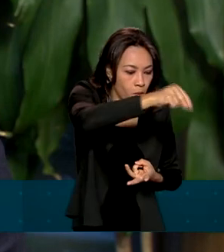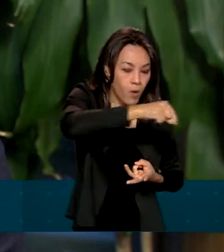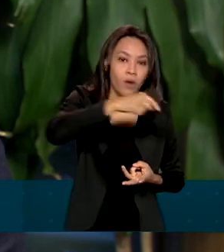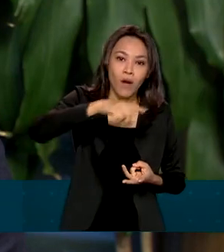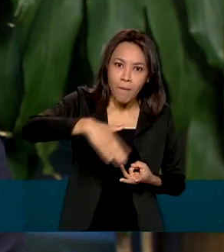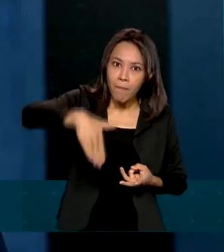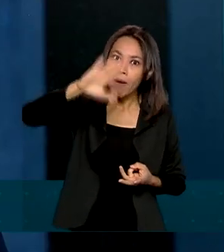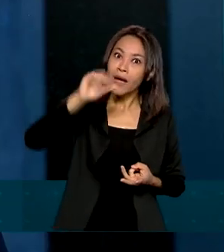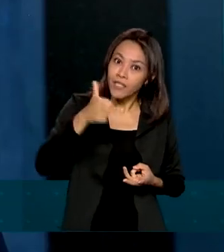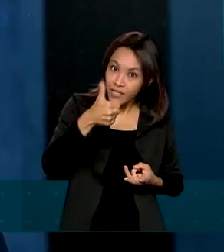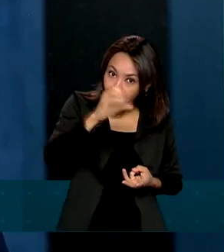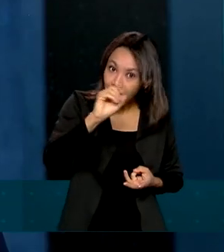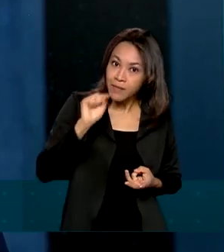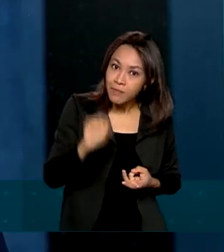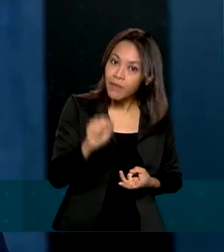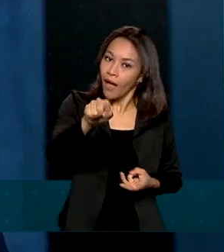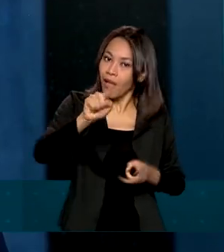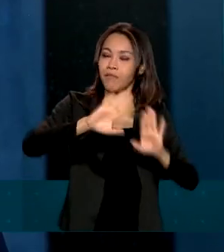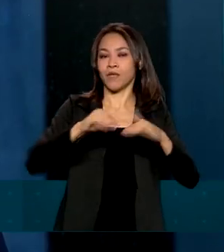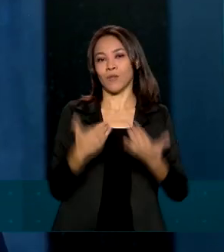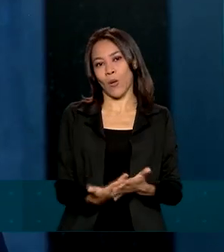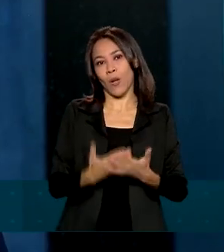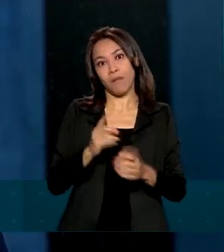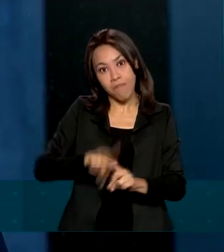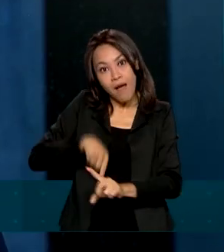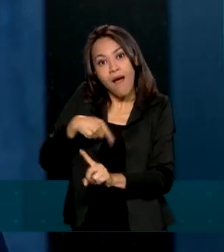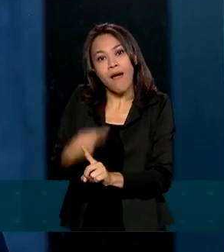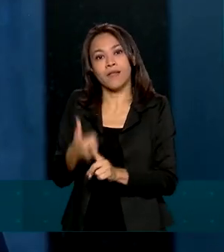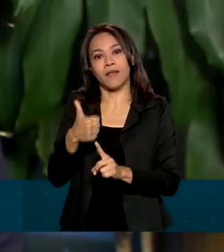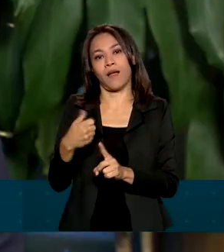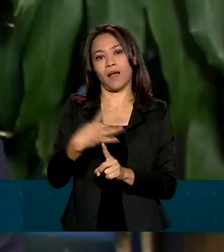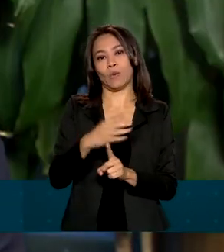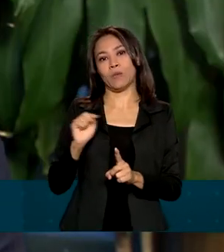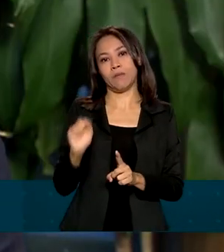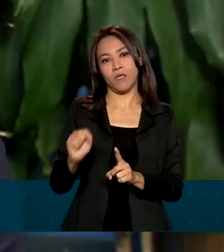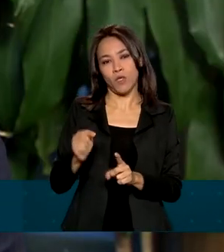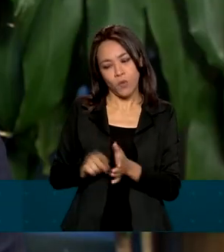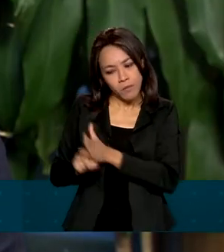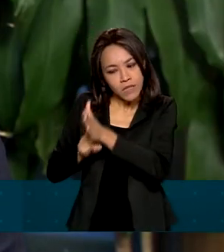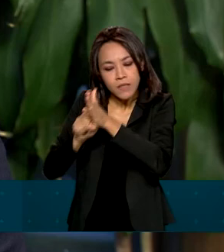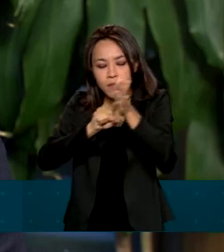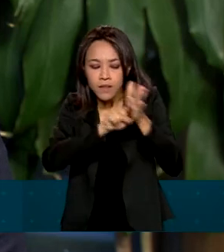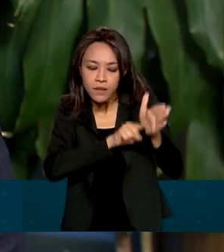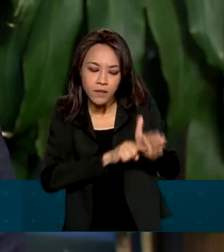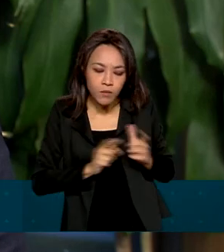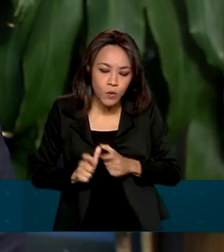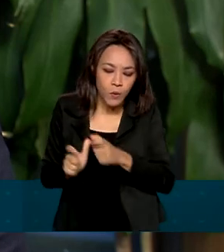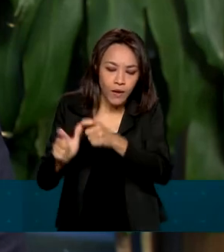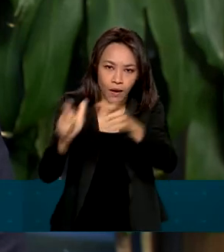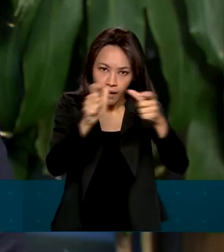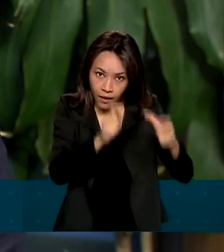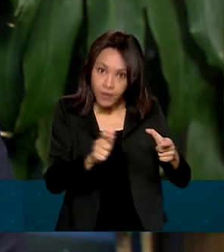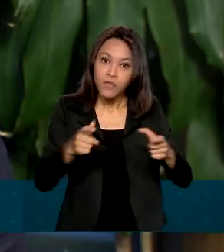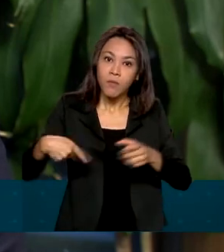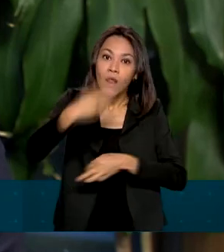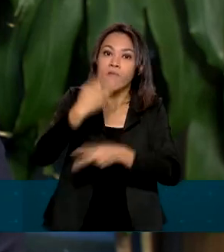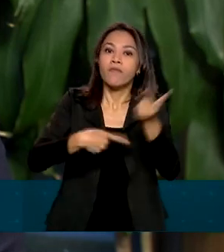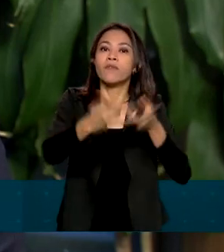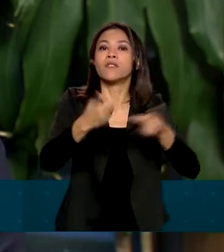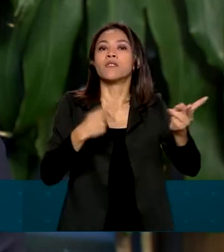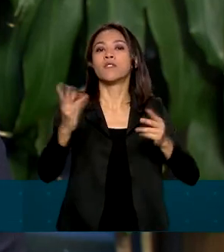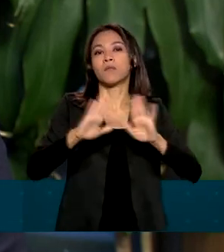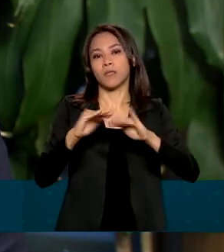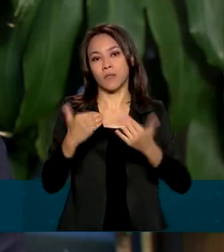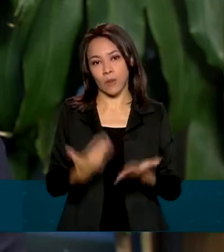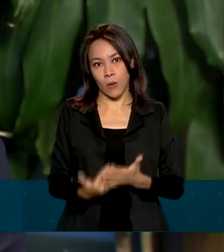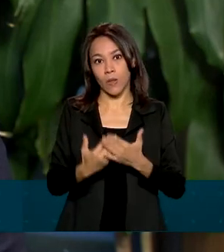são para escolas rurais mapeamos mais 14.000 que tá faltando a gente tá levando para as escolas estamos buscando